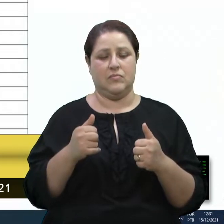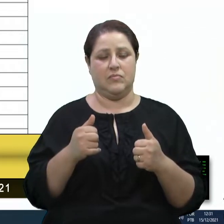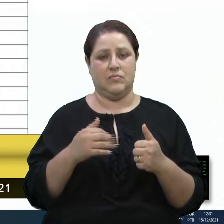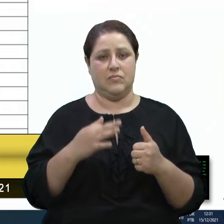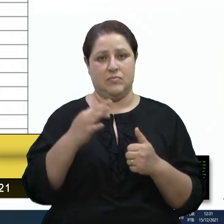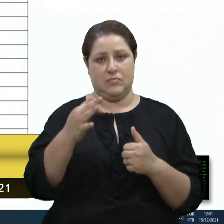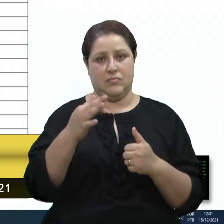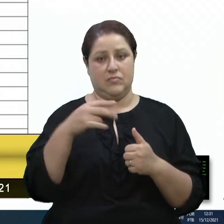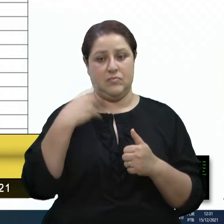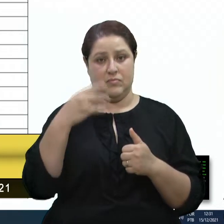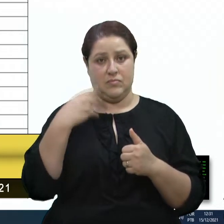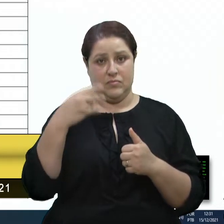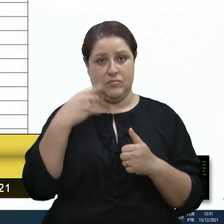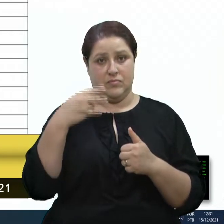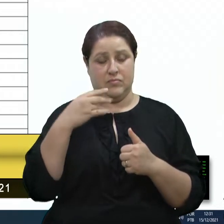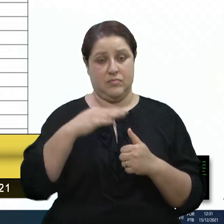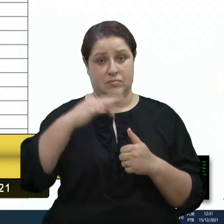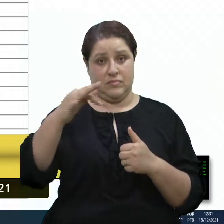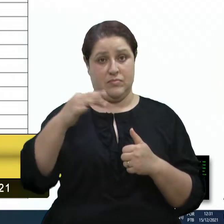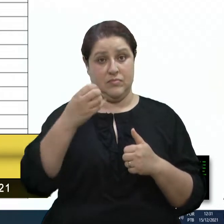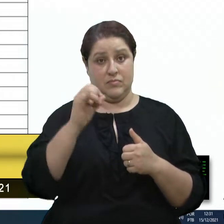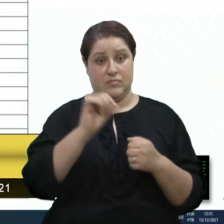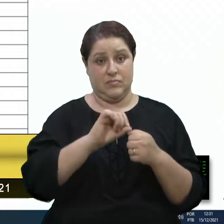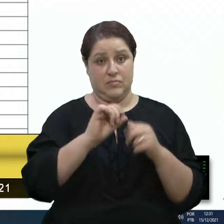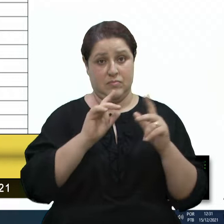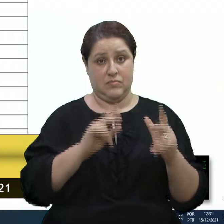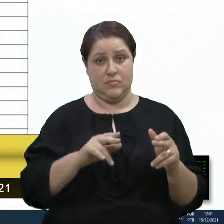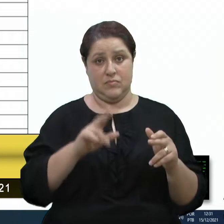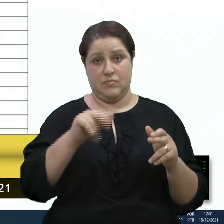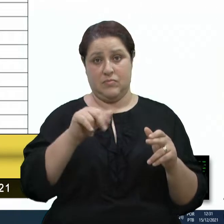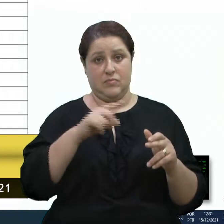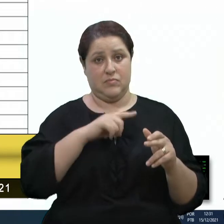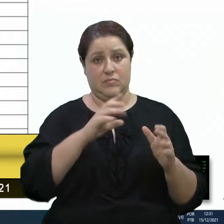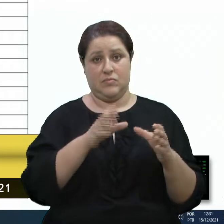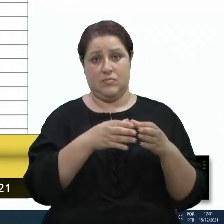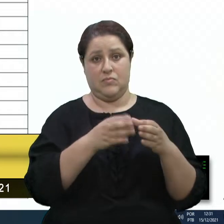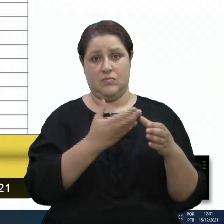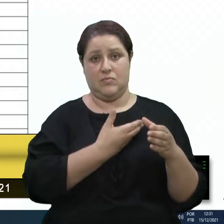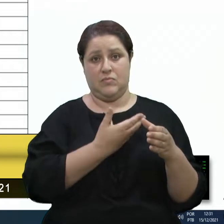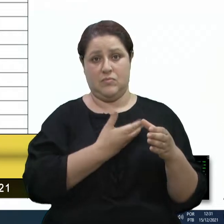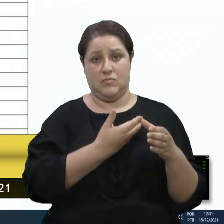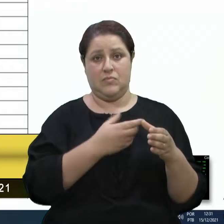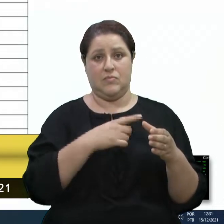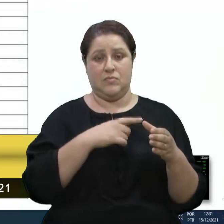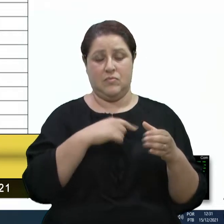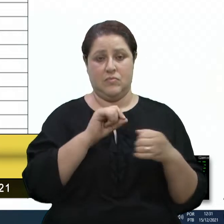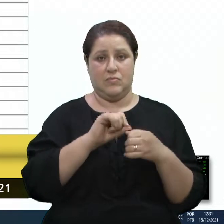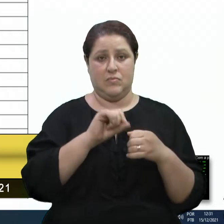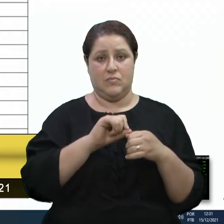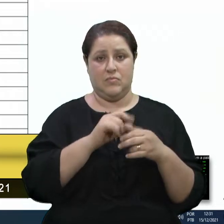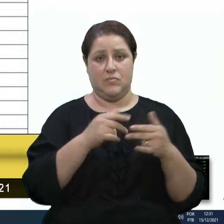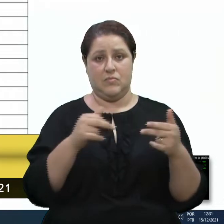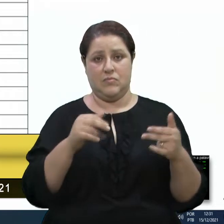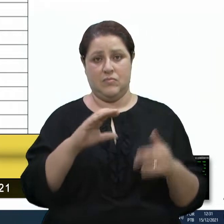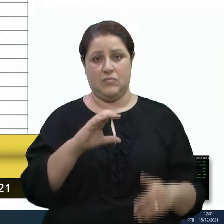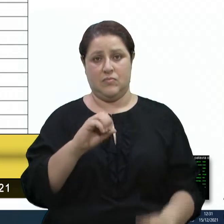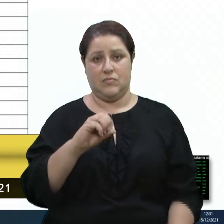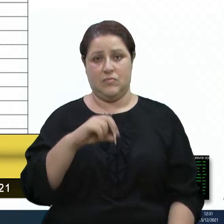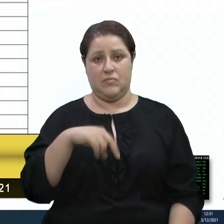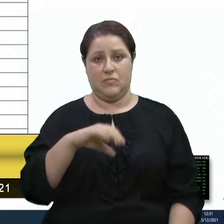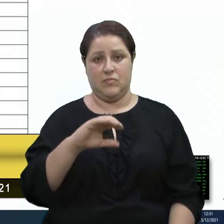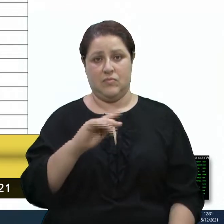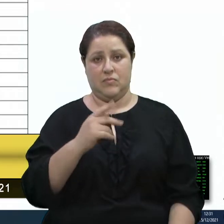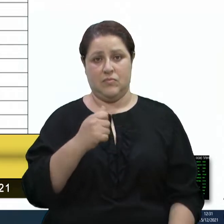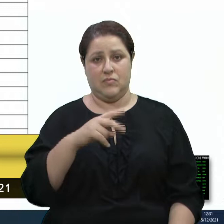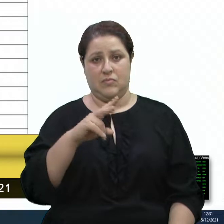os vereadores que estiverem aqui, se fizerem isso, nunca terá um grupo de amigos que terá fará algum tipo de conchavo para assumir a